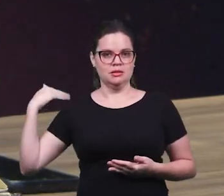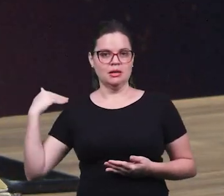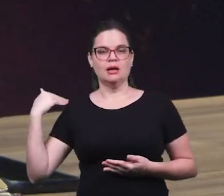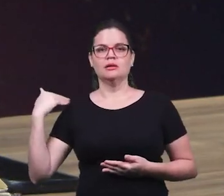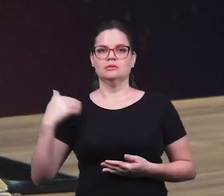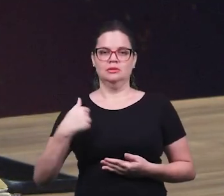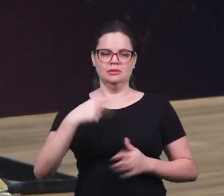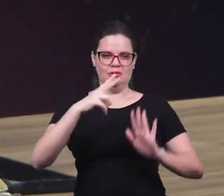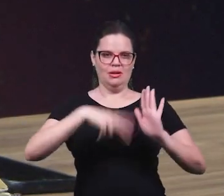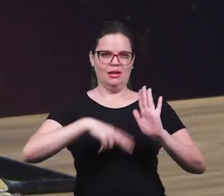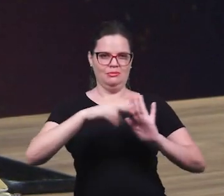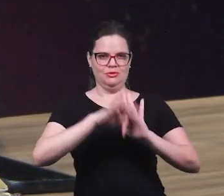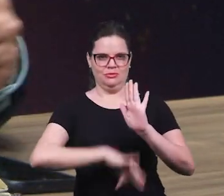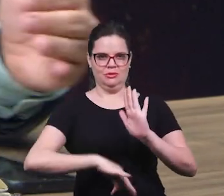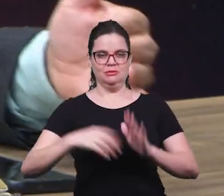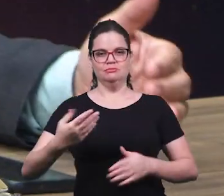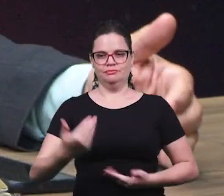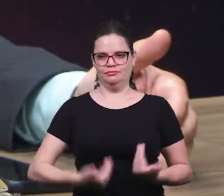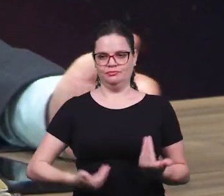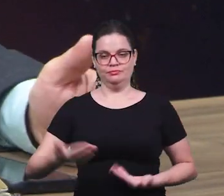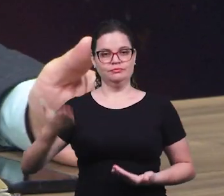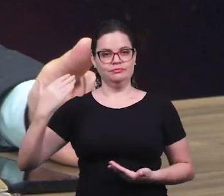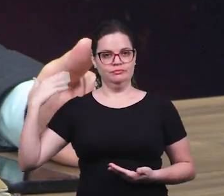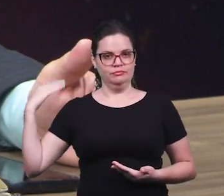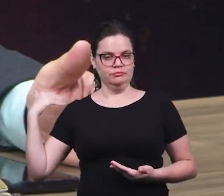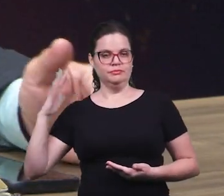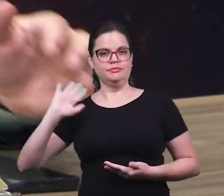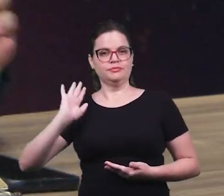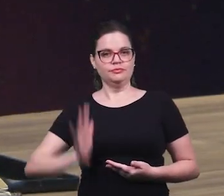é o texto que nós lemos aqui, os servos que morreram ao